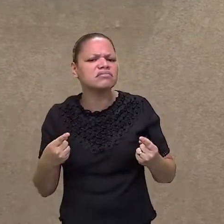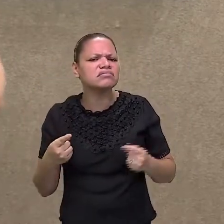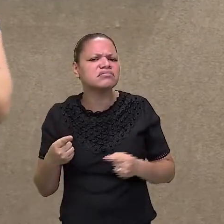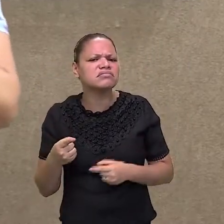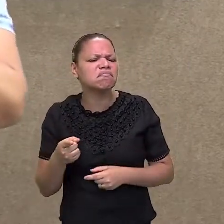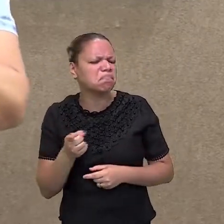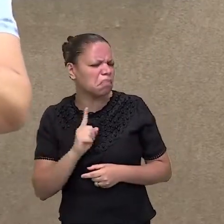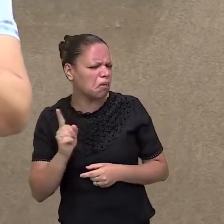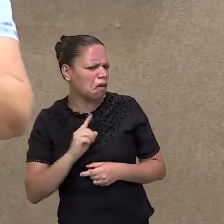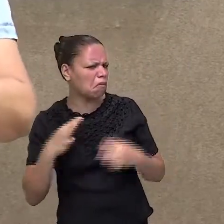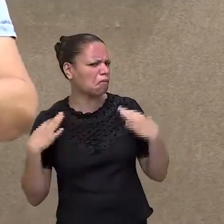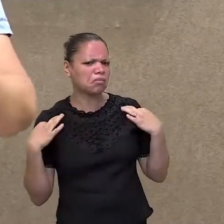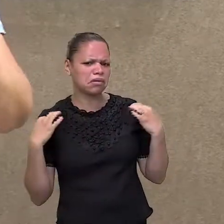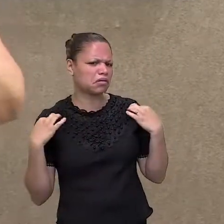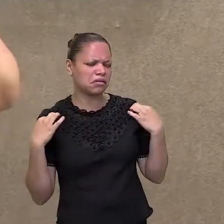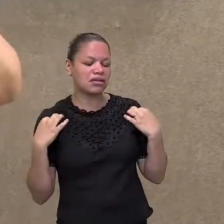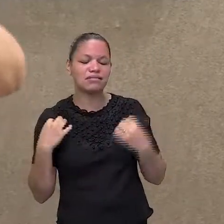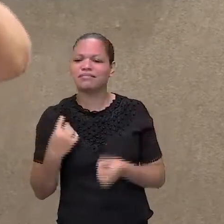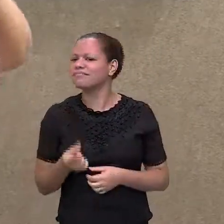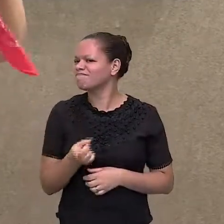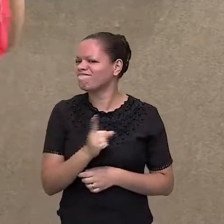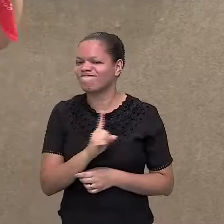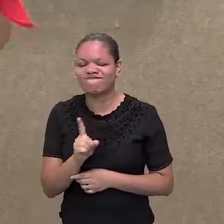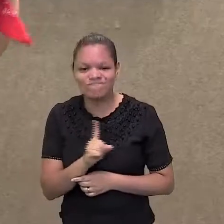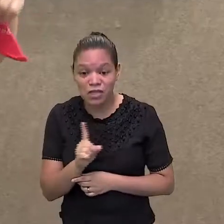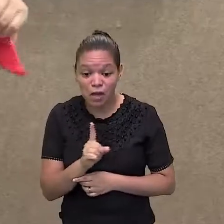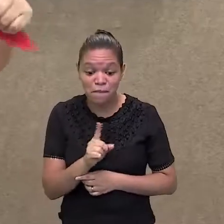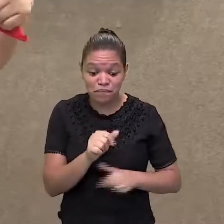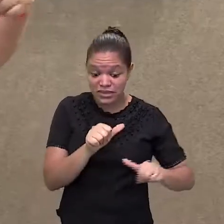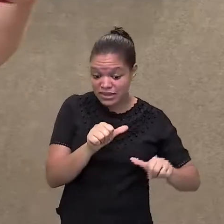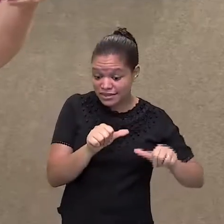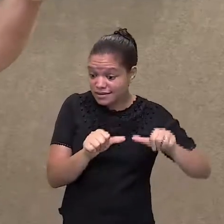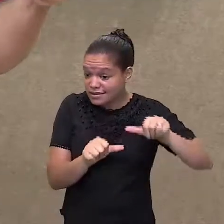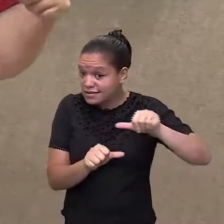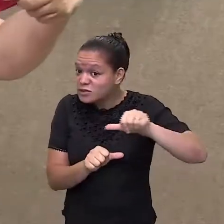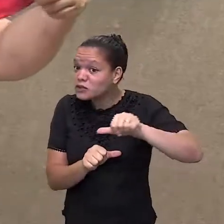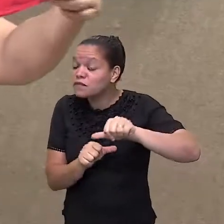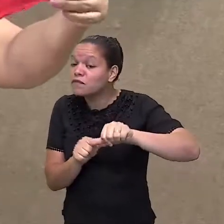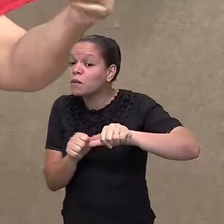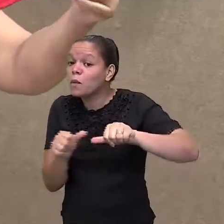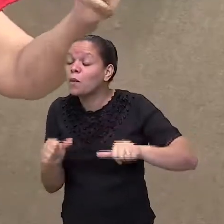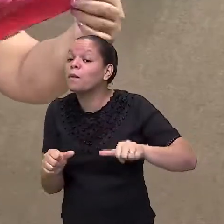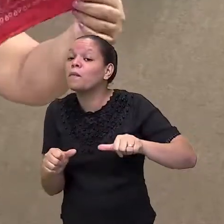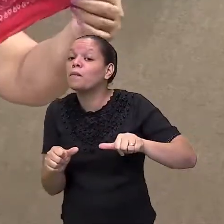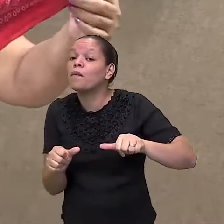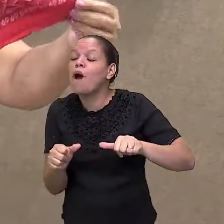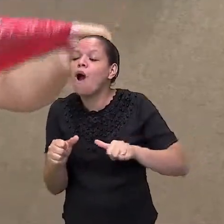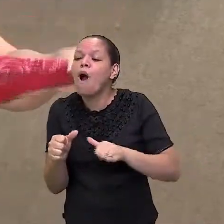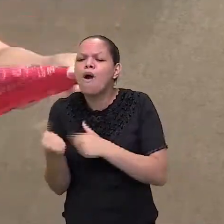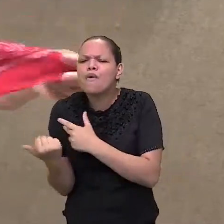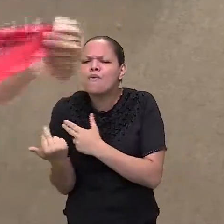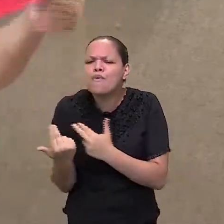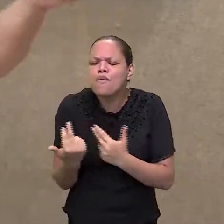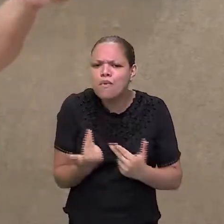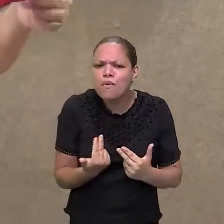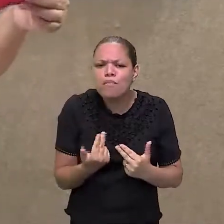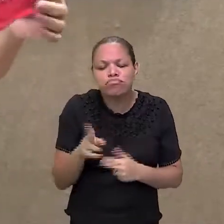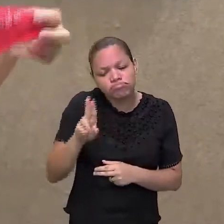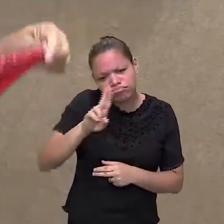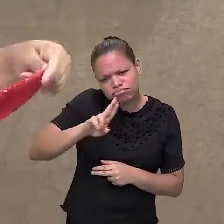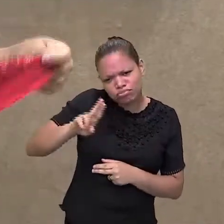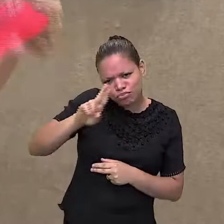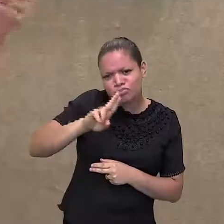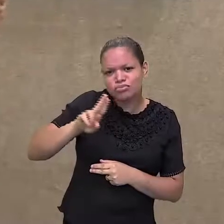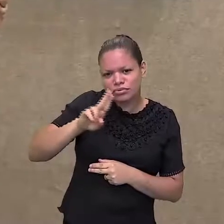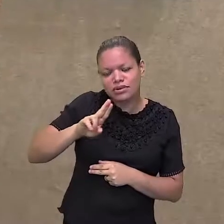ele passou a ter uma forma diferente, uma forma aqui, né, triangular. Da